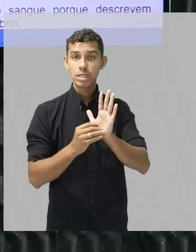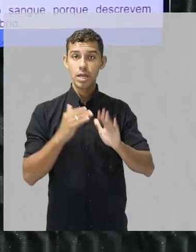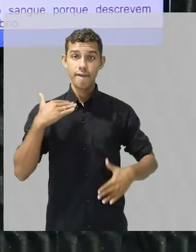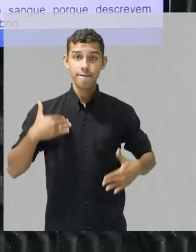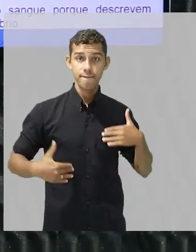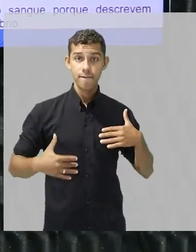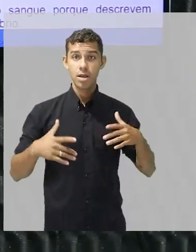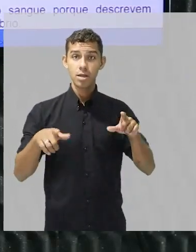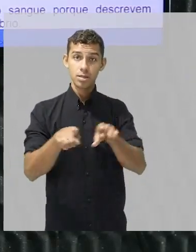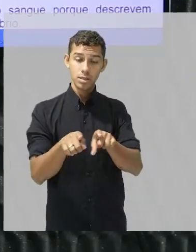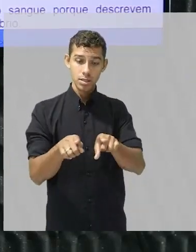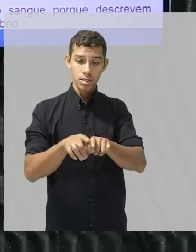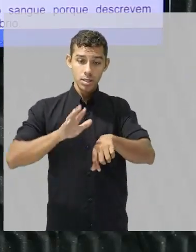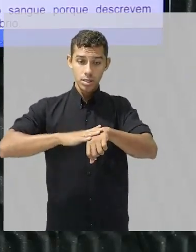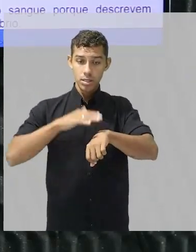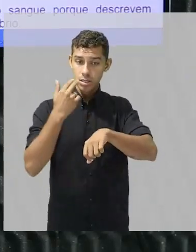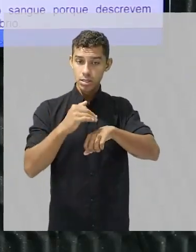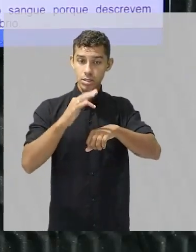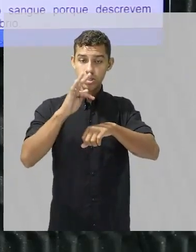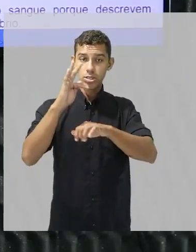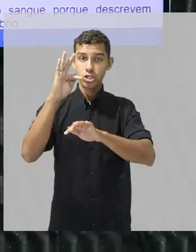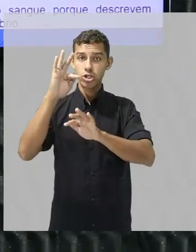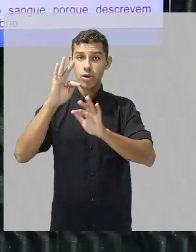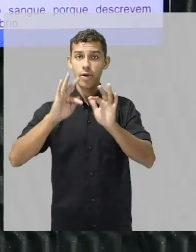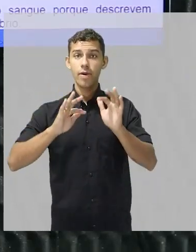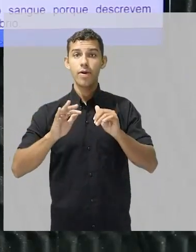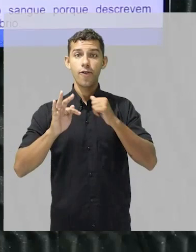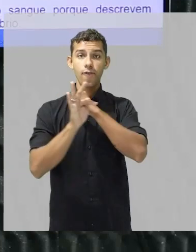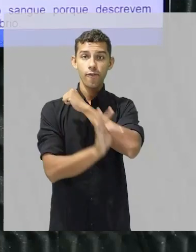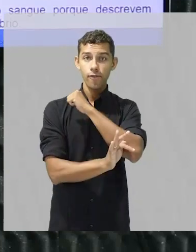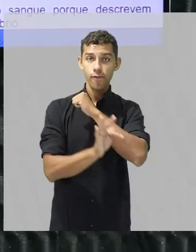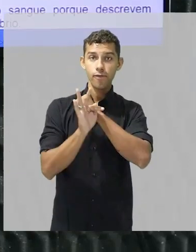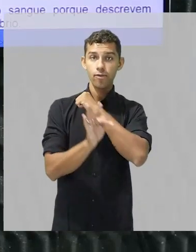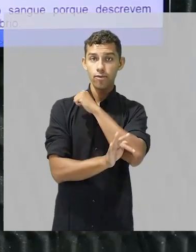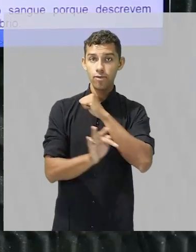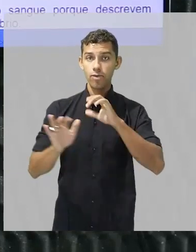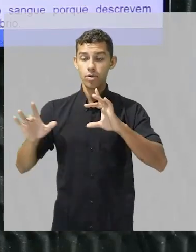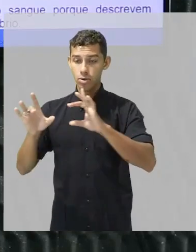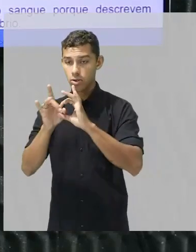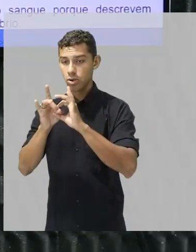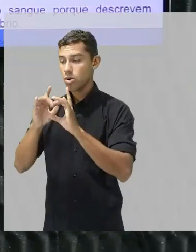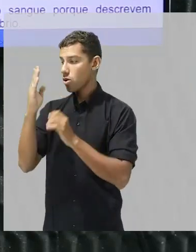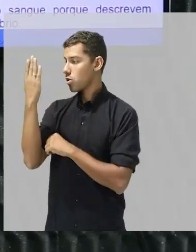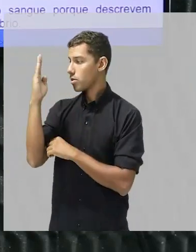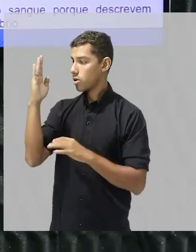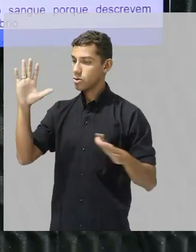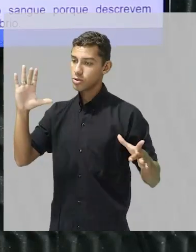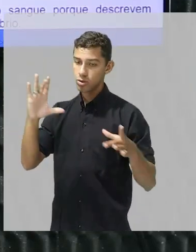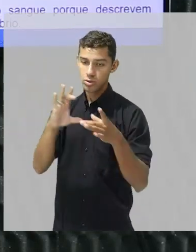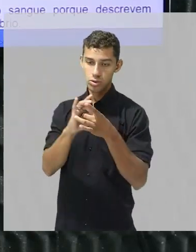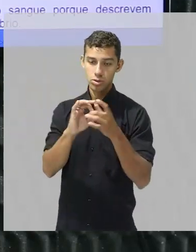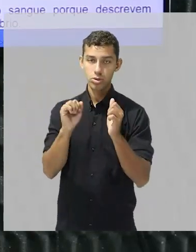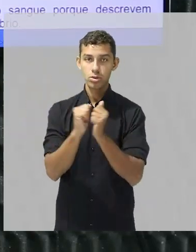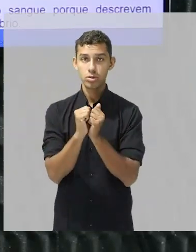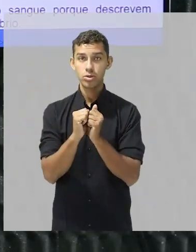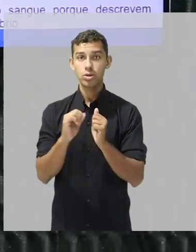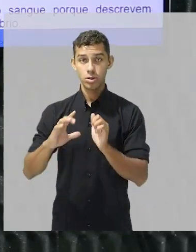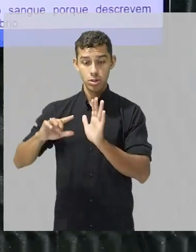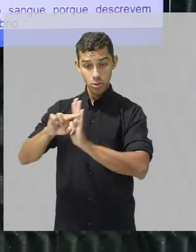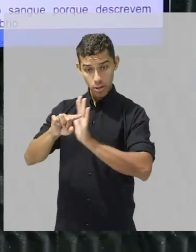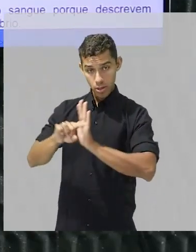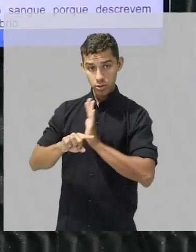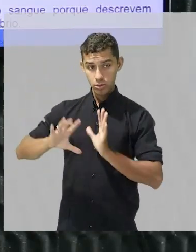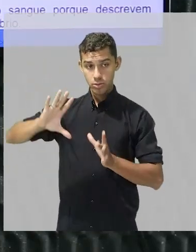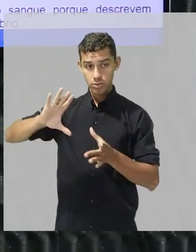e vai atrelar com biologia. Olha que loucura, né? Ele mistura conhecimentos, né, de disciplinas diferentes. É uma questão bem